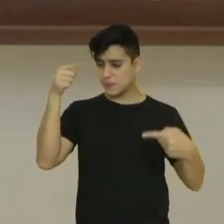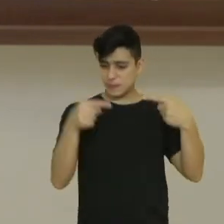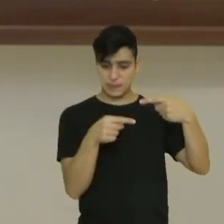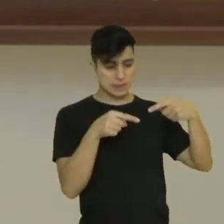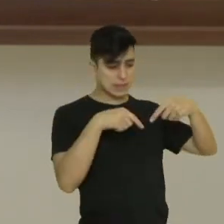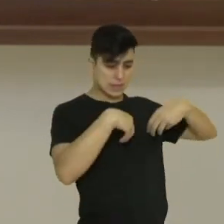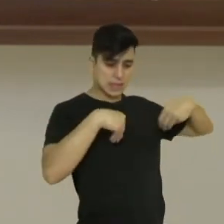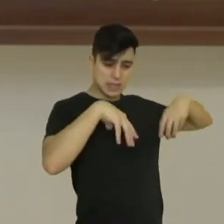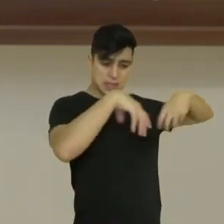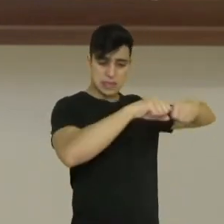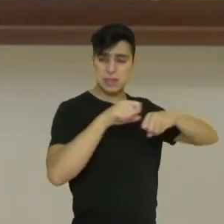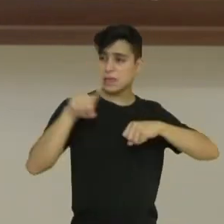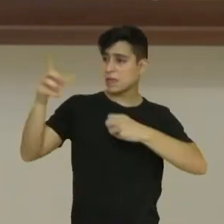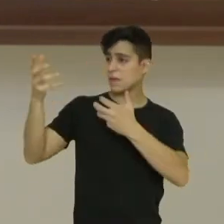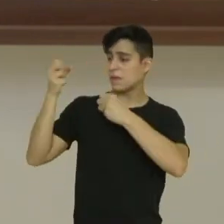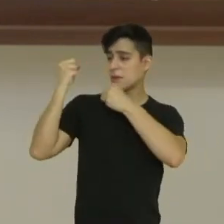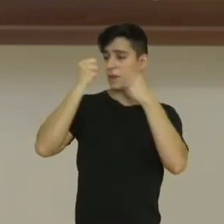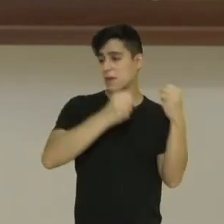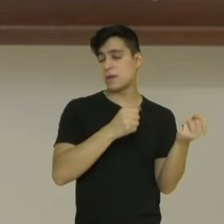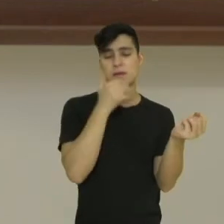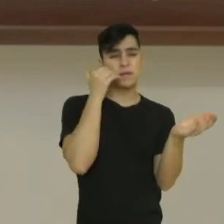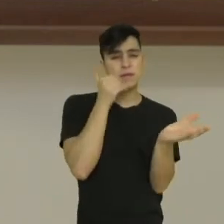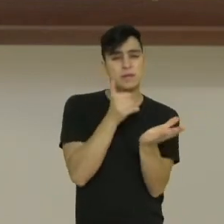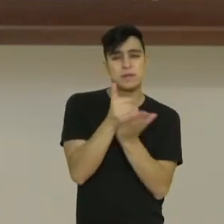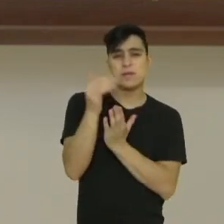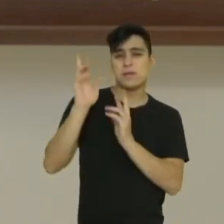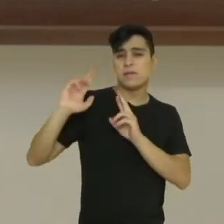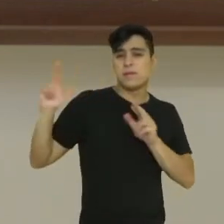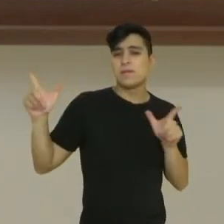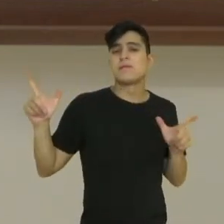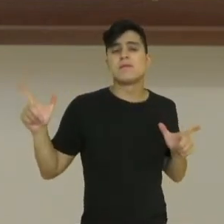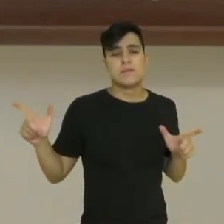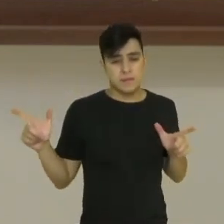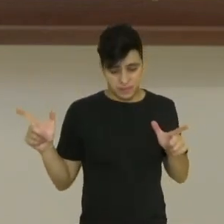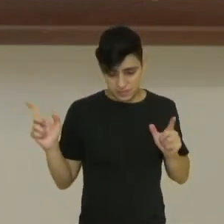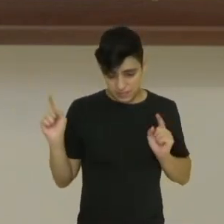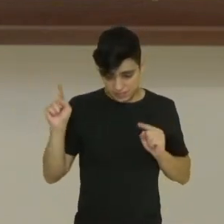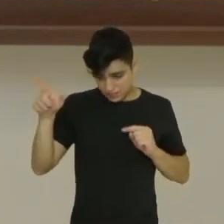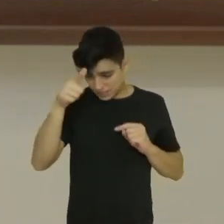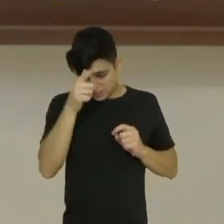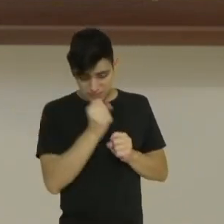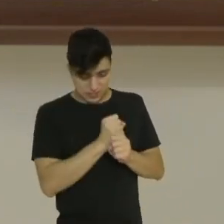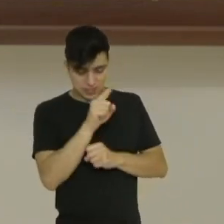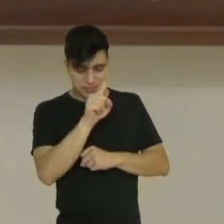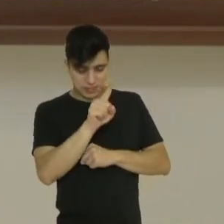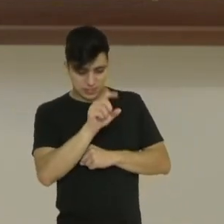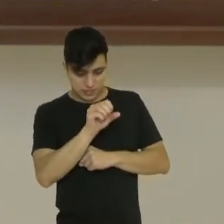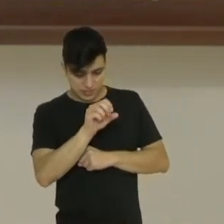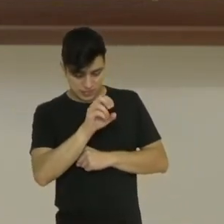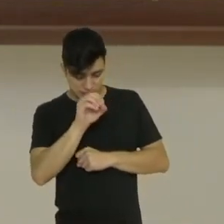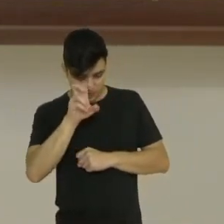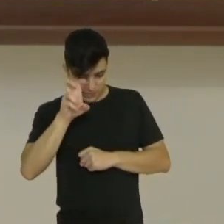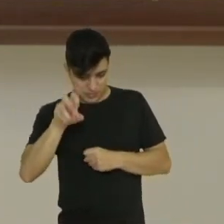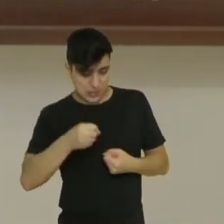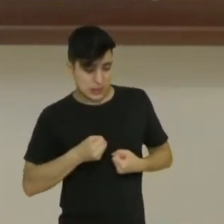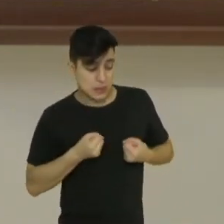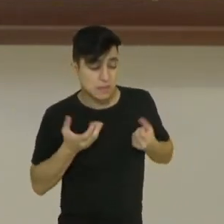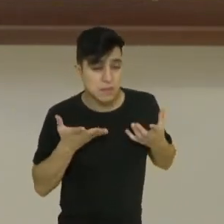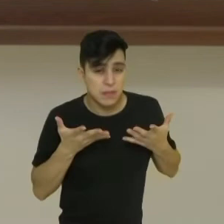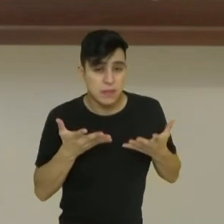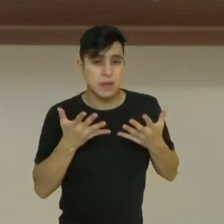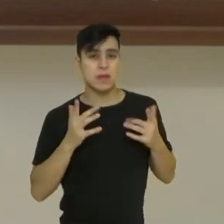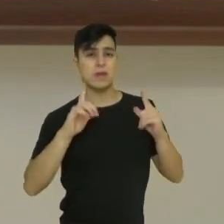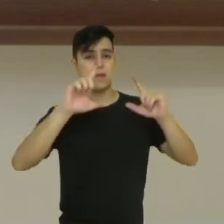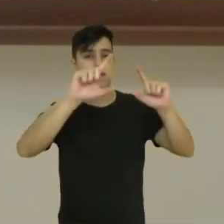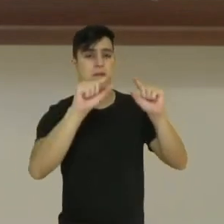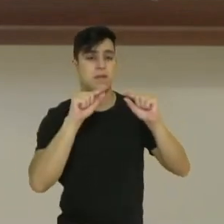outro queria mais poder. Então começou a ter essas grandes diferenças. E na Alemanha, em 1905, vai surgir uma coisa de expressionismo, ou seja, nós tínhamos